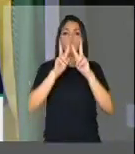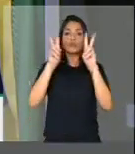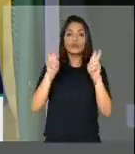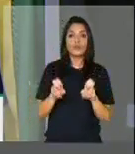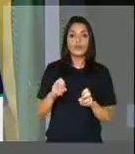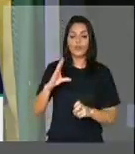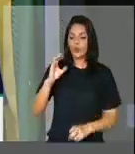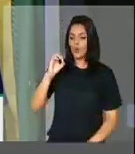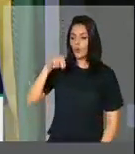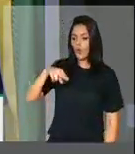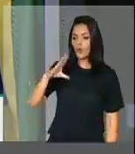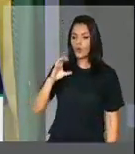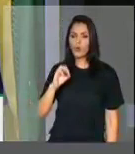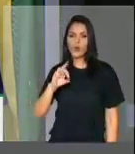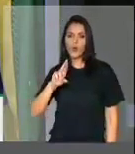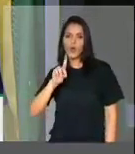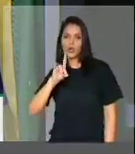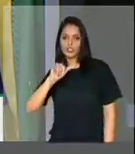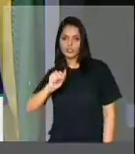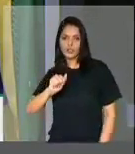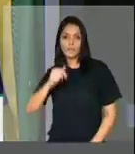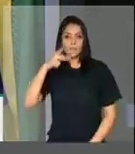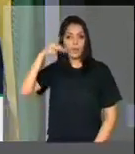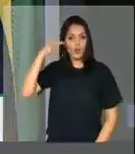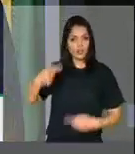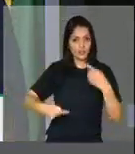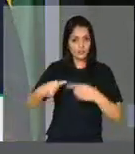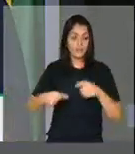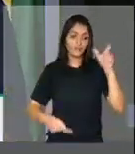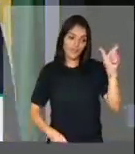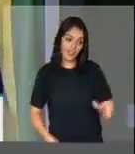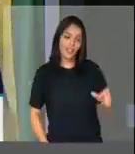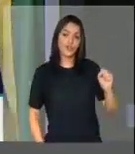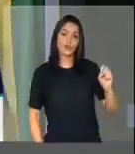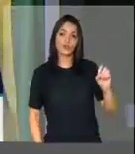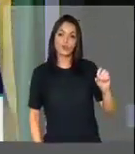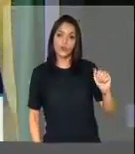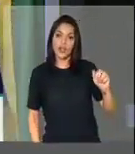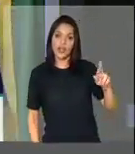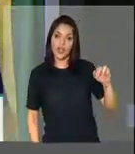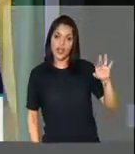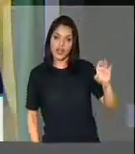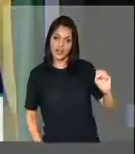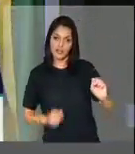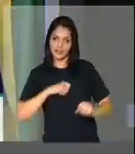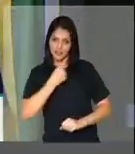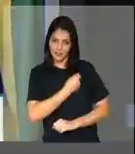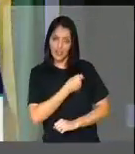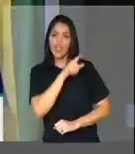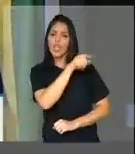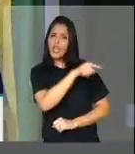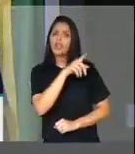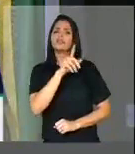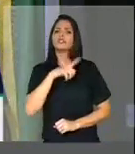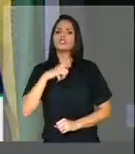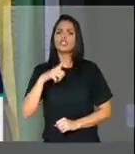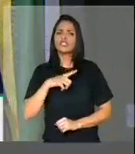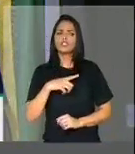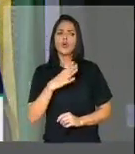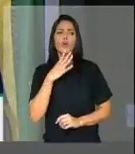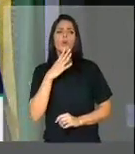a concórdia política. Suárez também era conhecido pela capacidade de aglutinar a